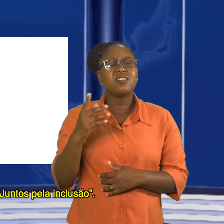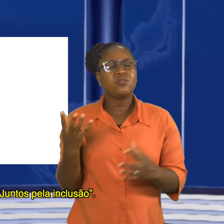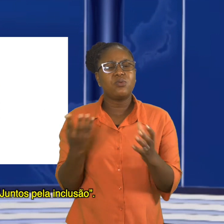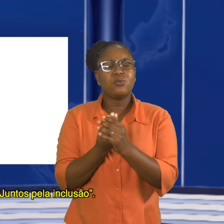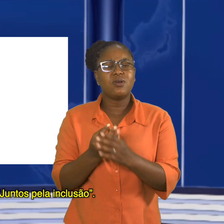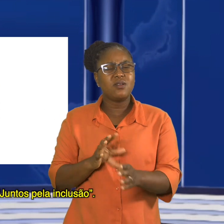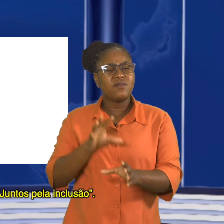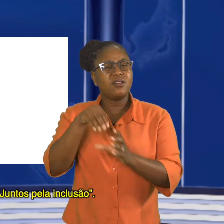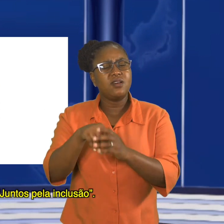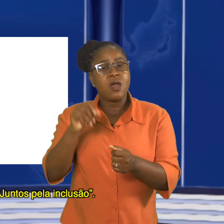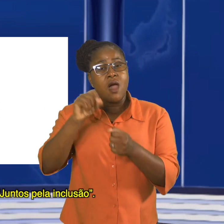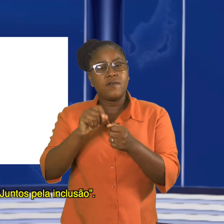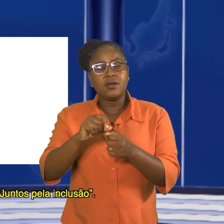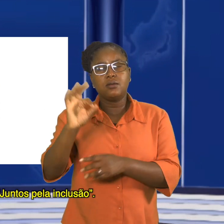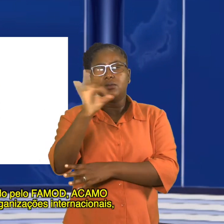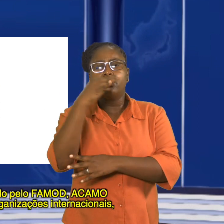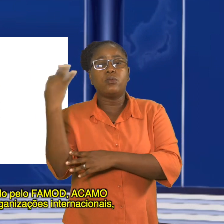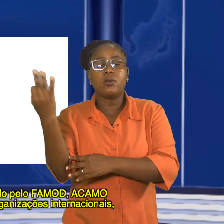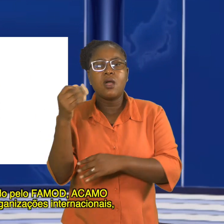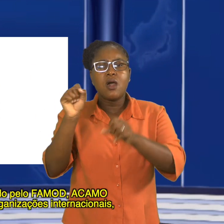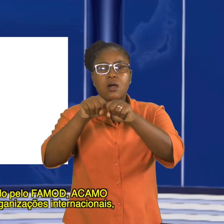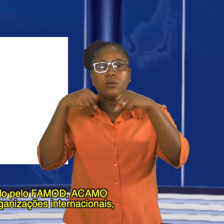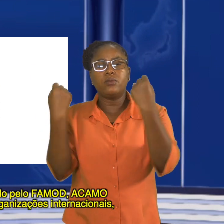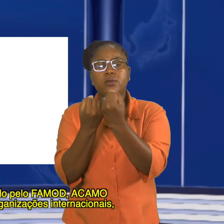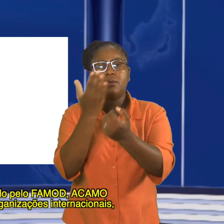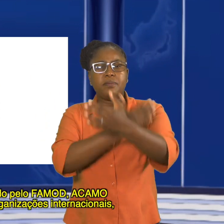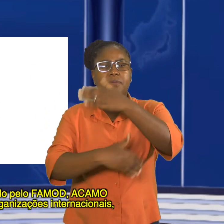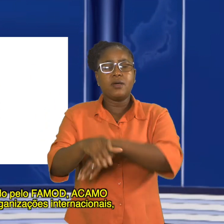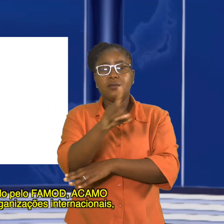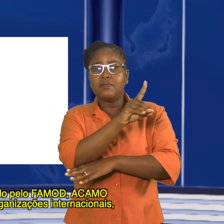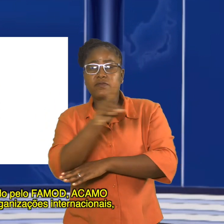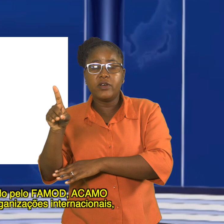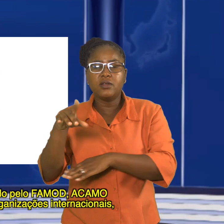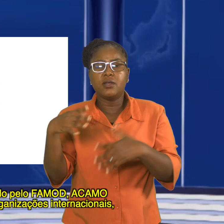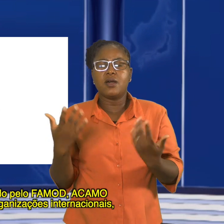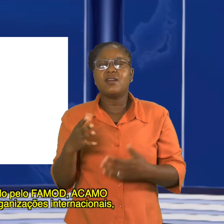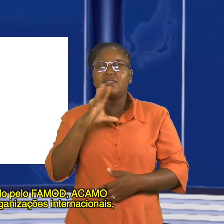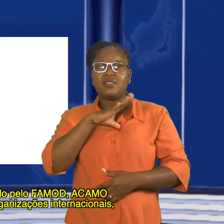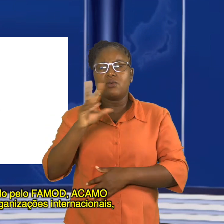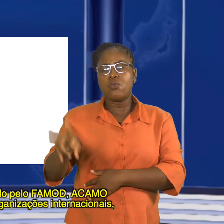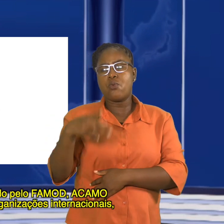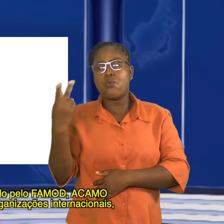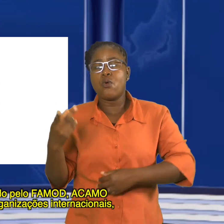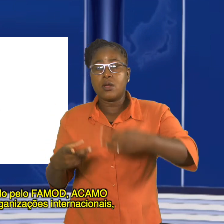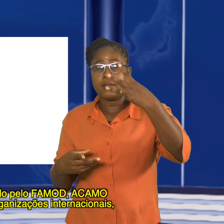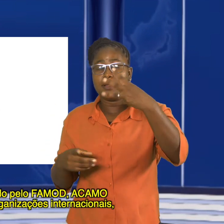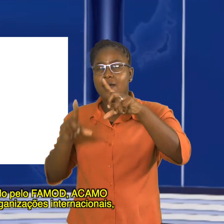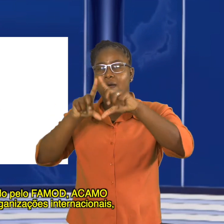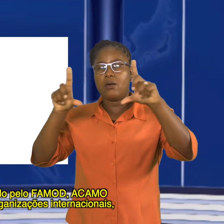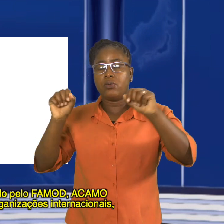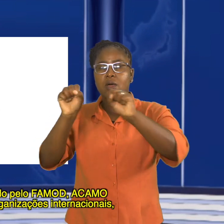Chama-se Juntos pela Inclusão, implementado pelo FAMOD, a CAMU e outras três